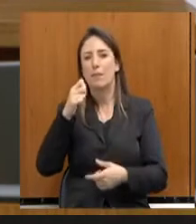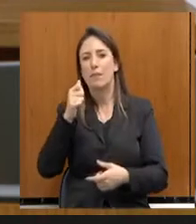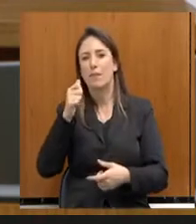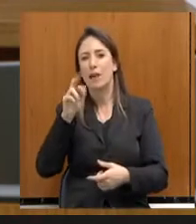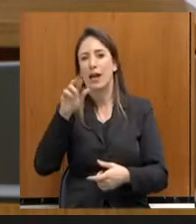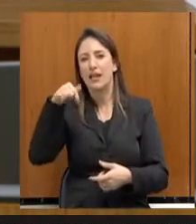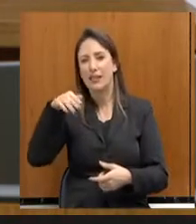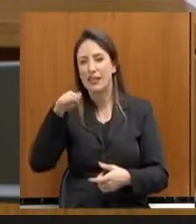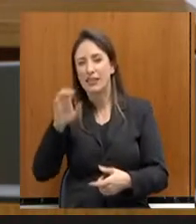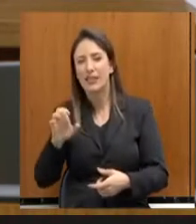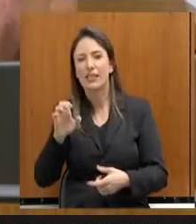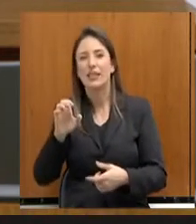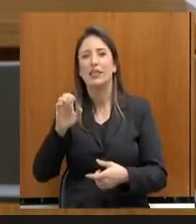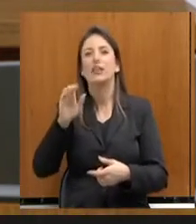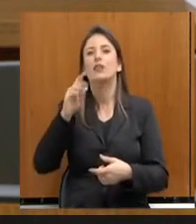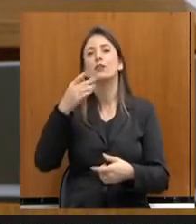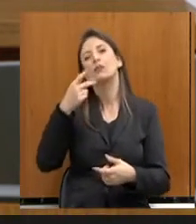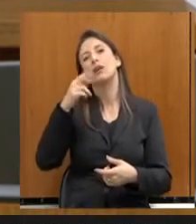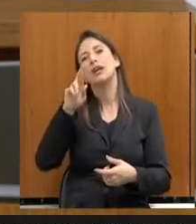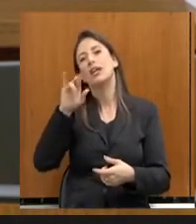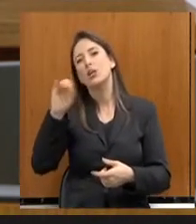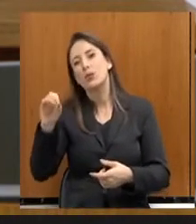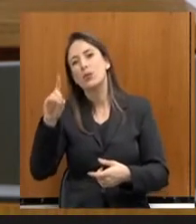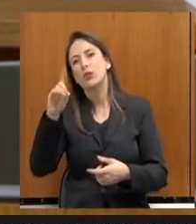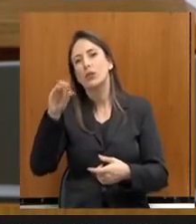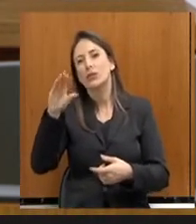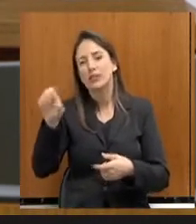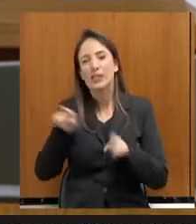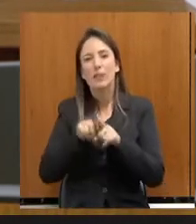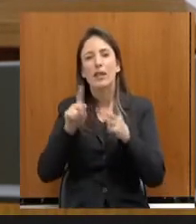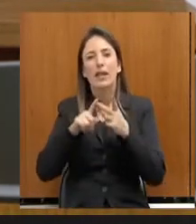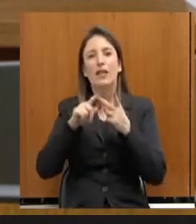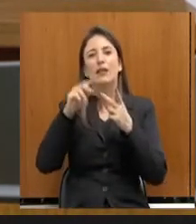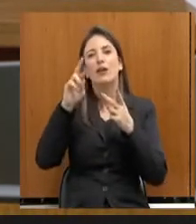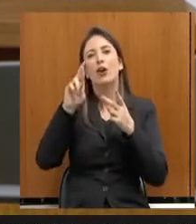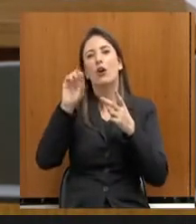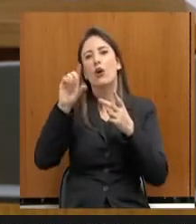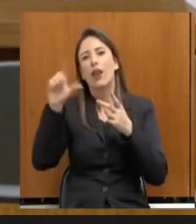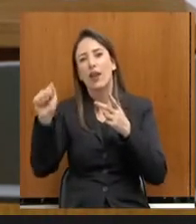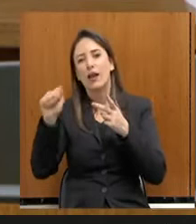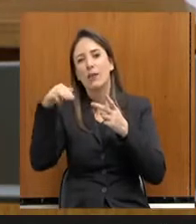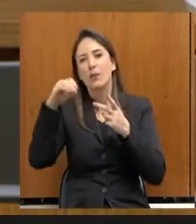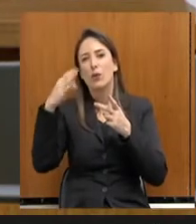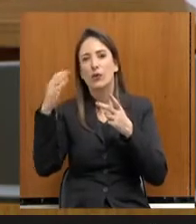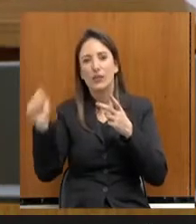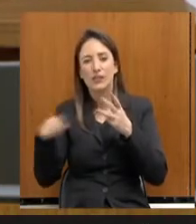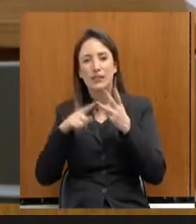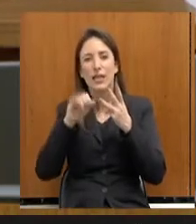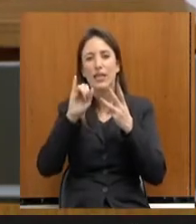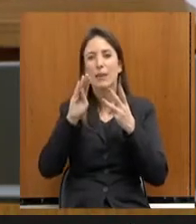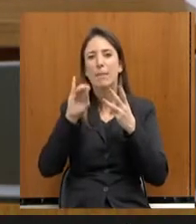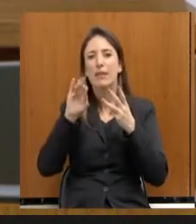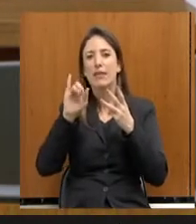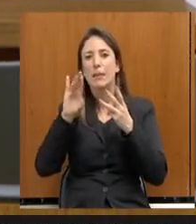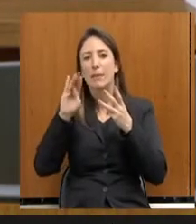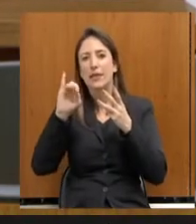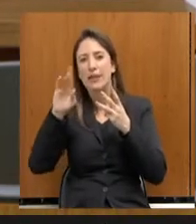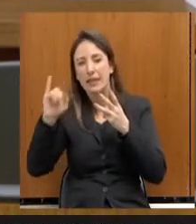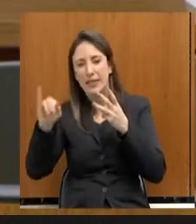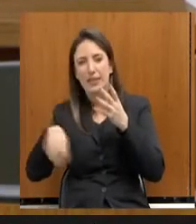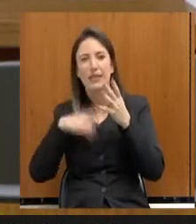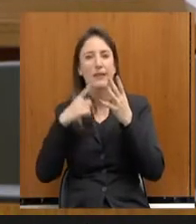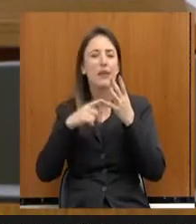Gerais o parque do rio doce Rola Moça aqui perto biribiri Rio Preto Itacolomi e o Pico do Itambé